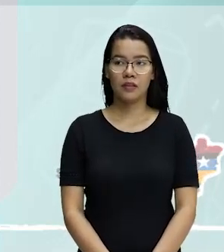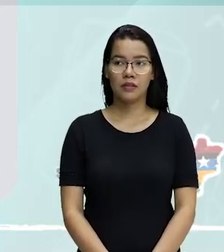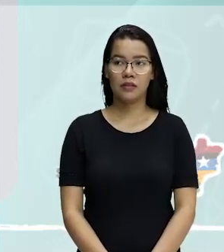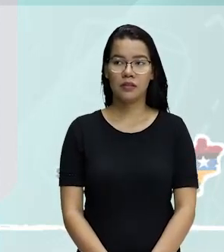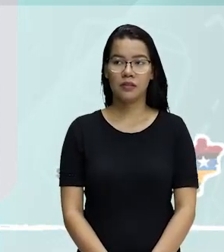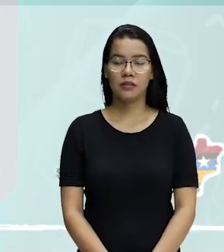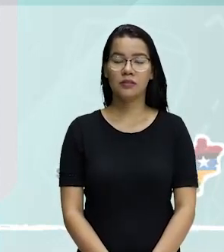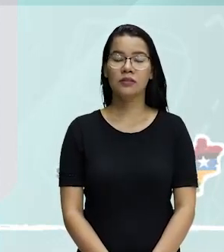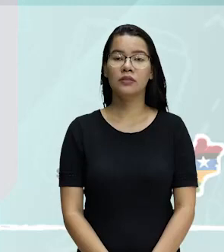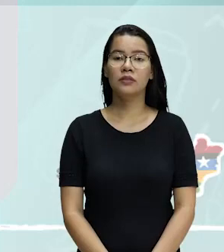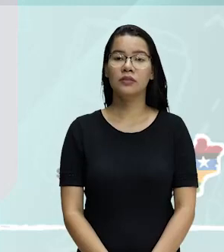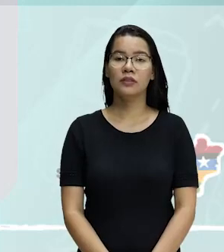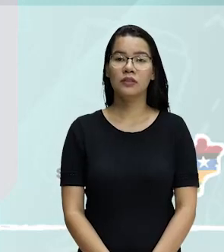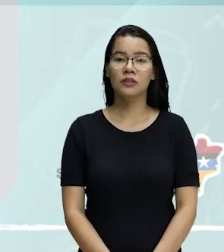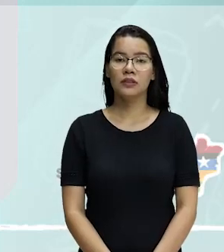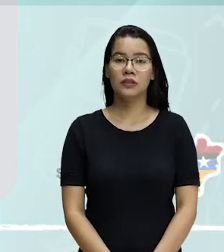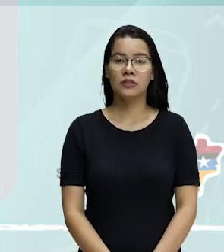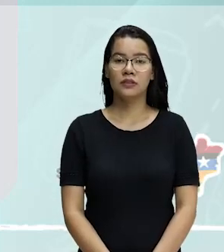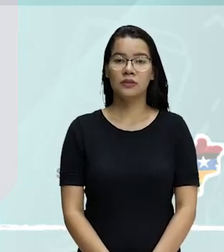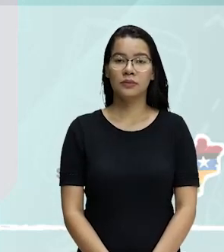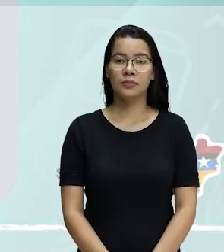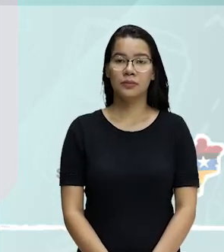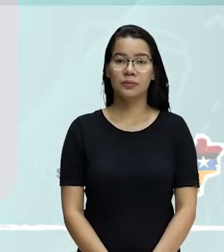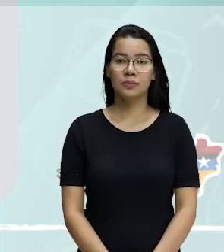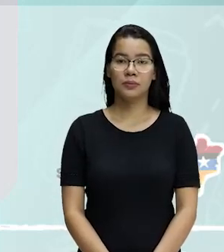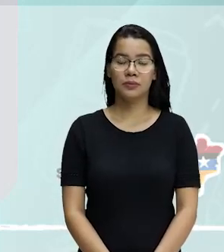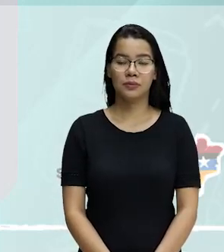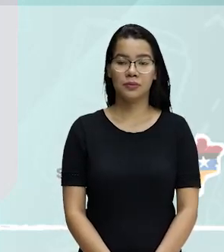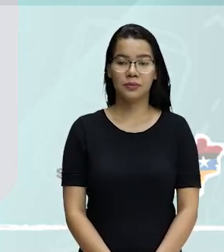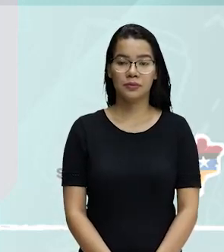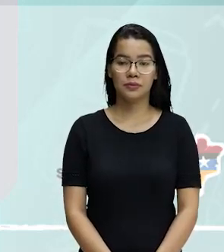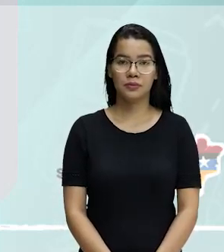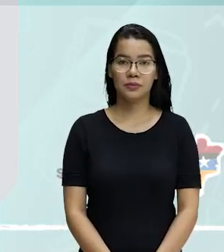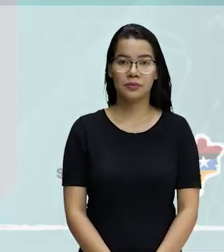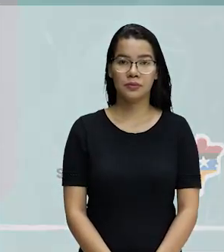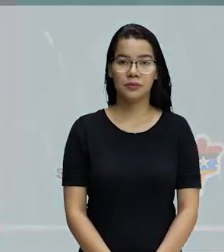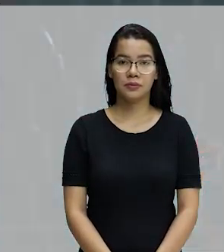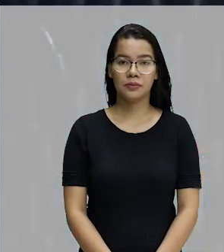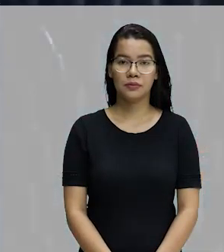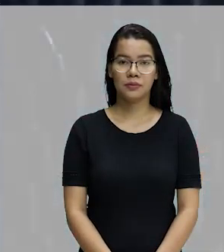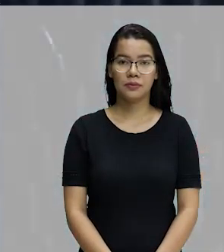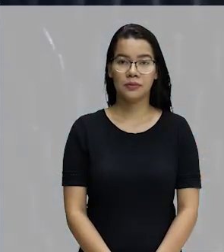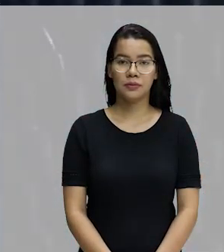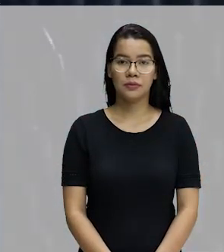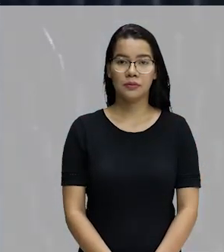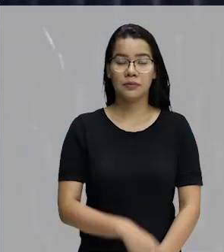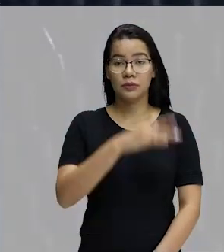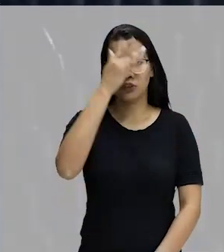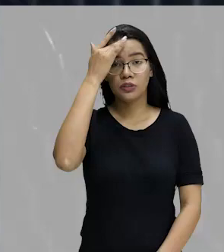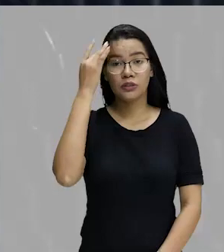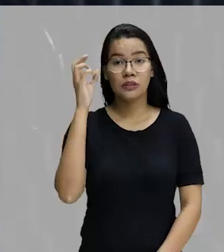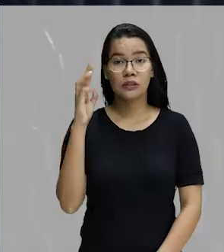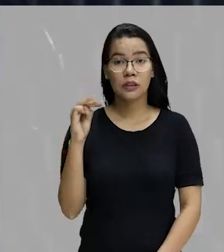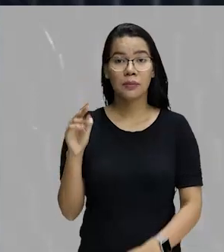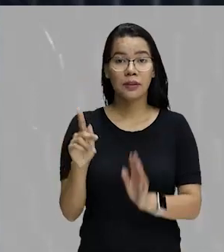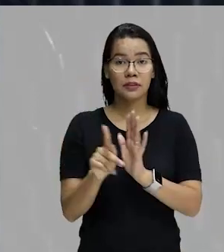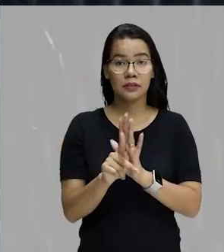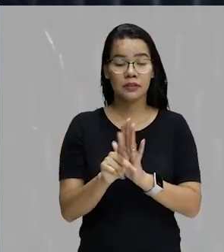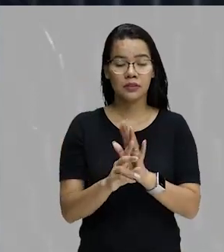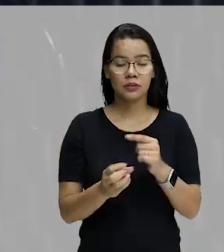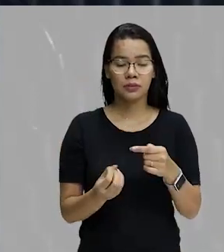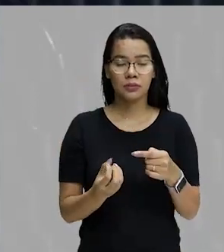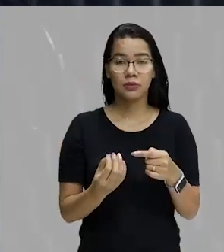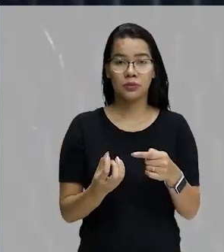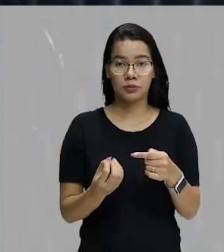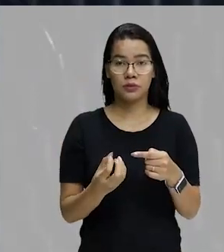referindo à posse, para você saber de quem é aquele objeto, qual é a posse, quem possui aquele